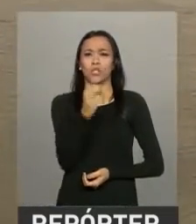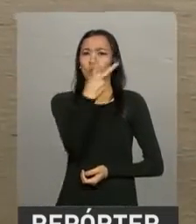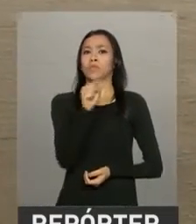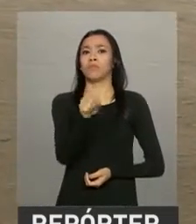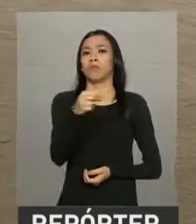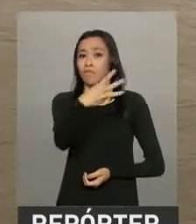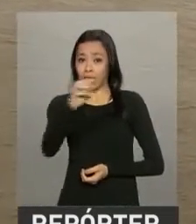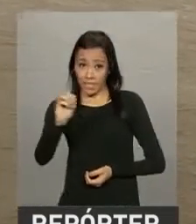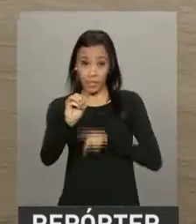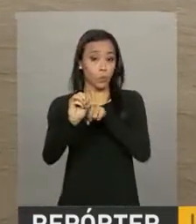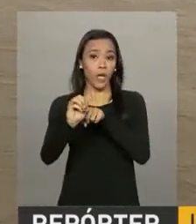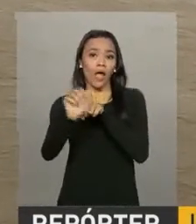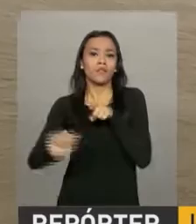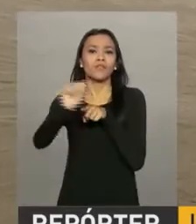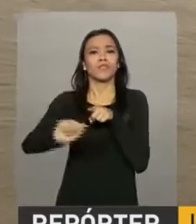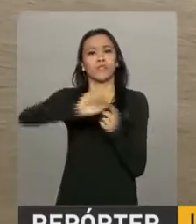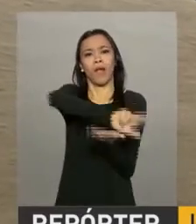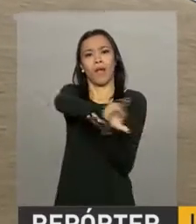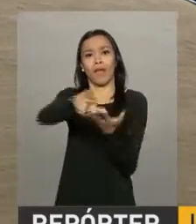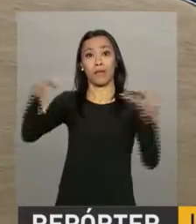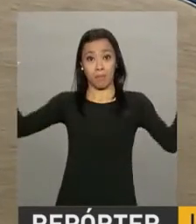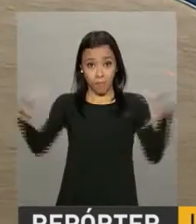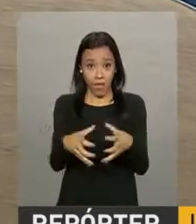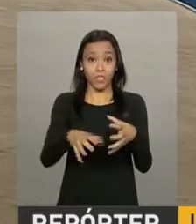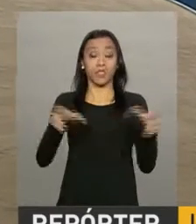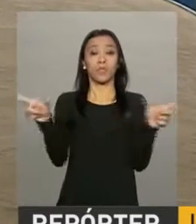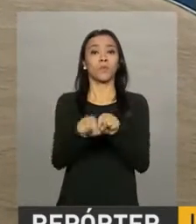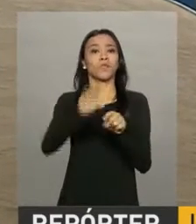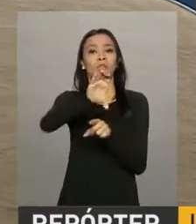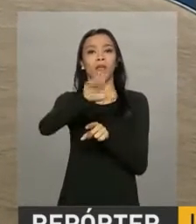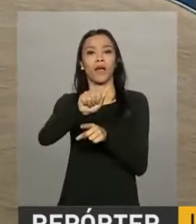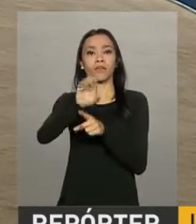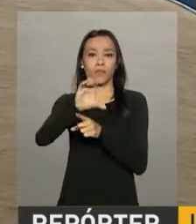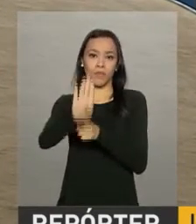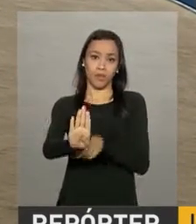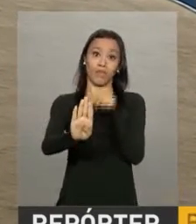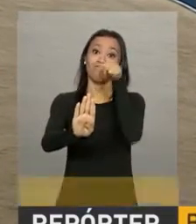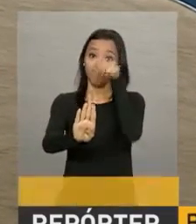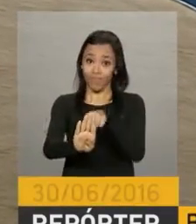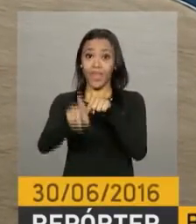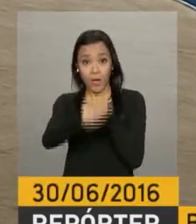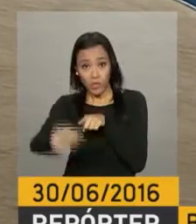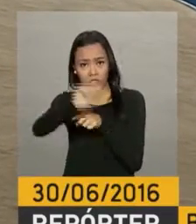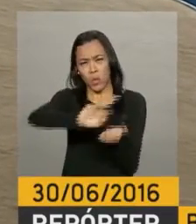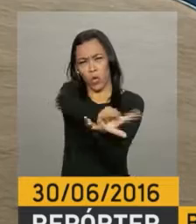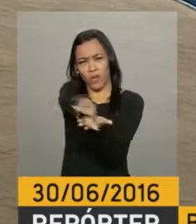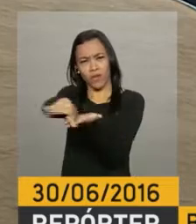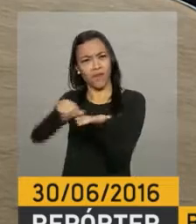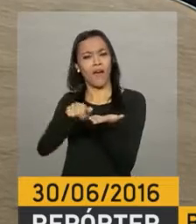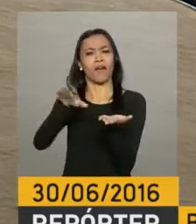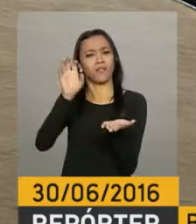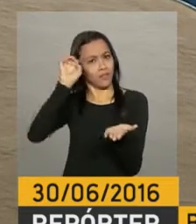2.300 associações que fazem parte aí da CACB, da Confederação das Associações Comerciais e Empresariais do Brasil, está uma